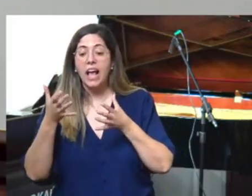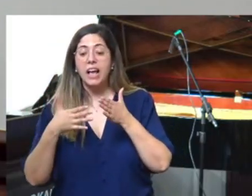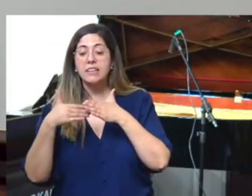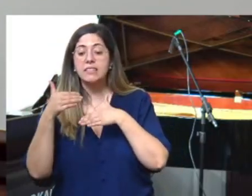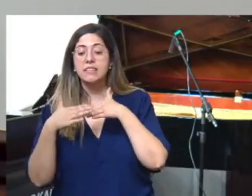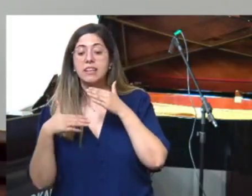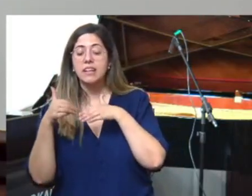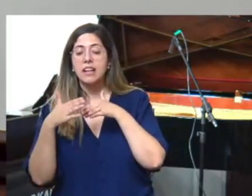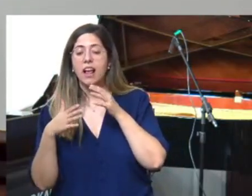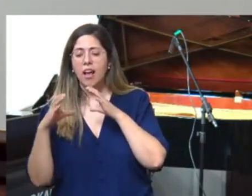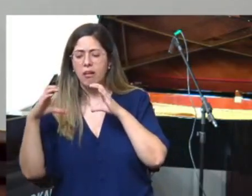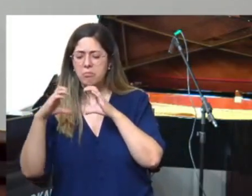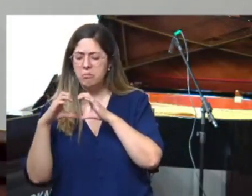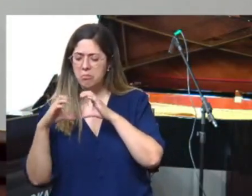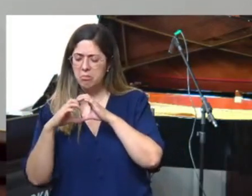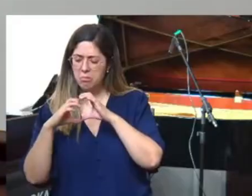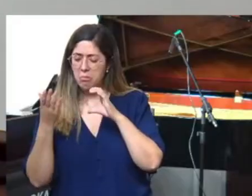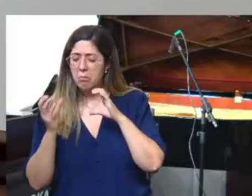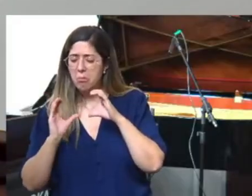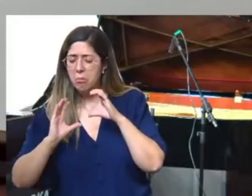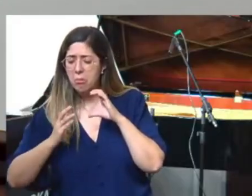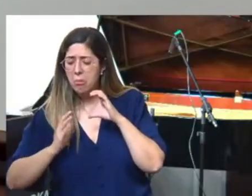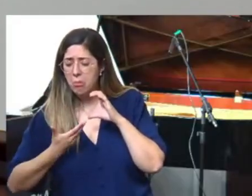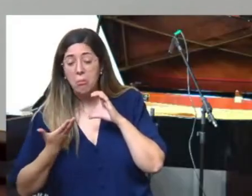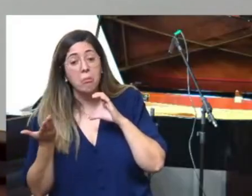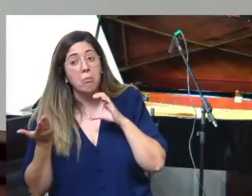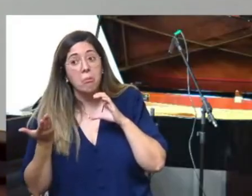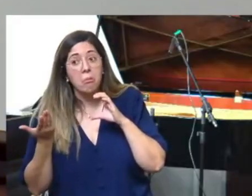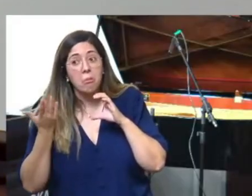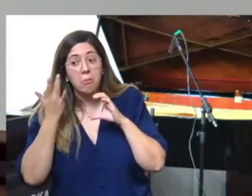fazer com um coração vazio.